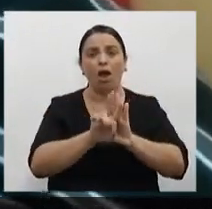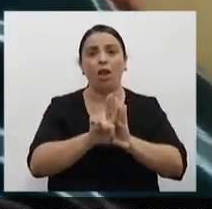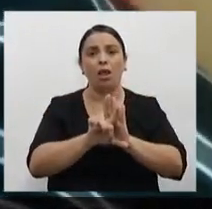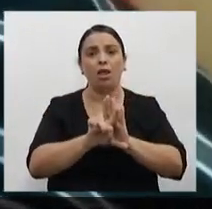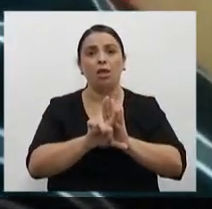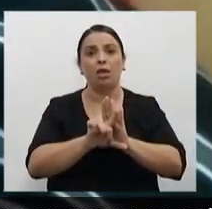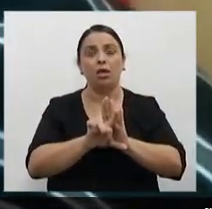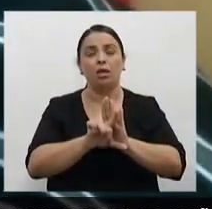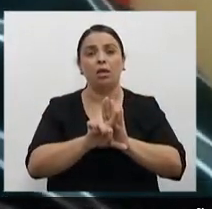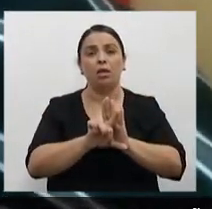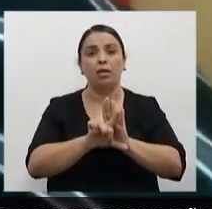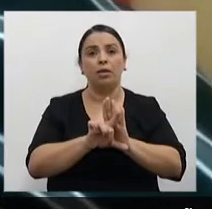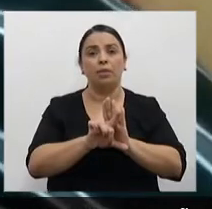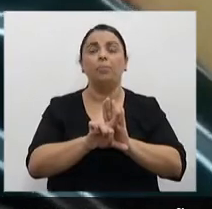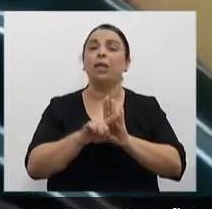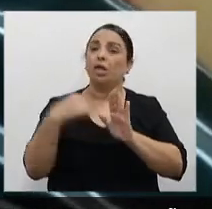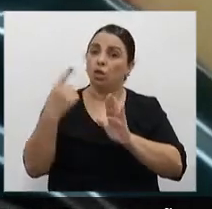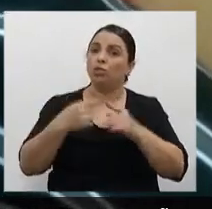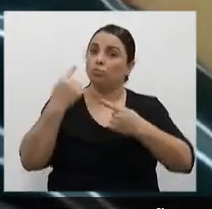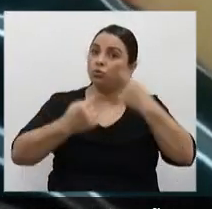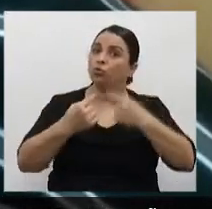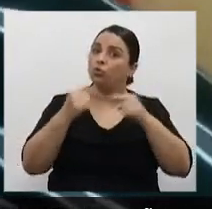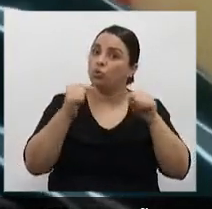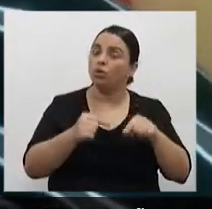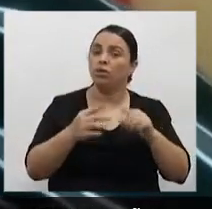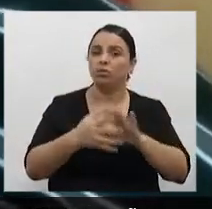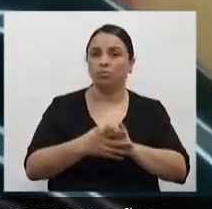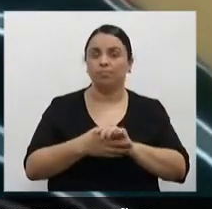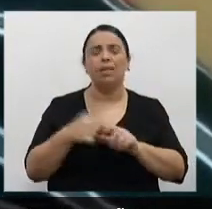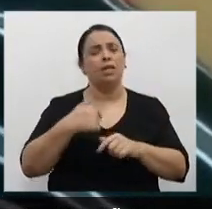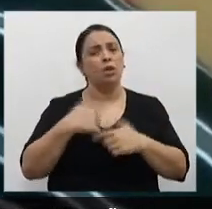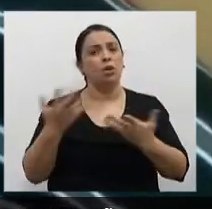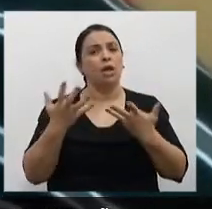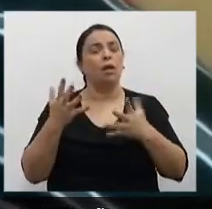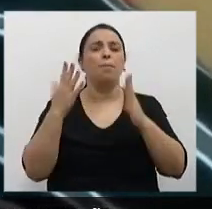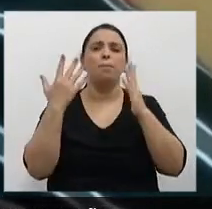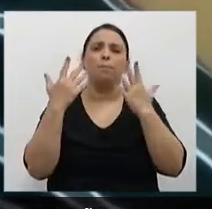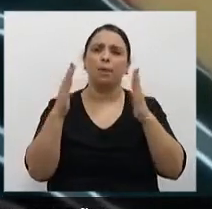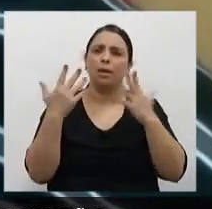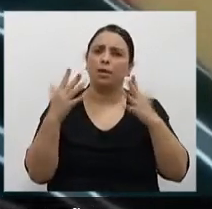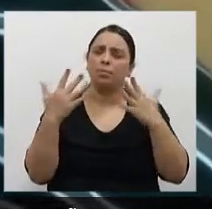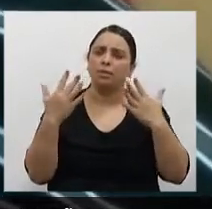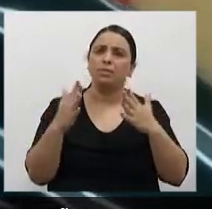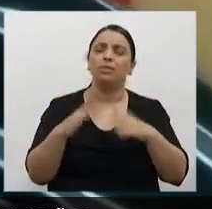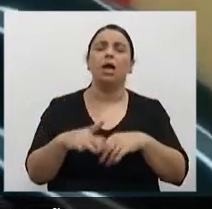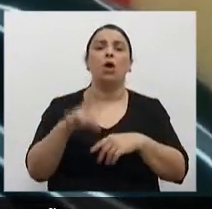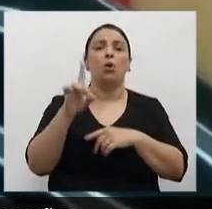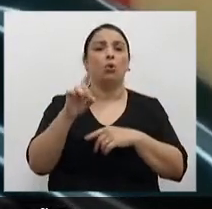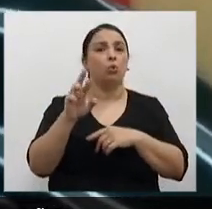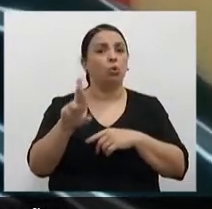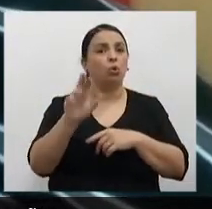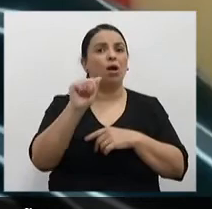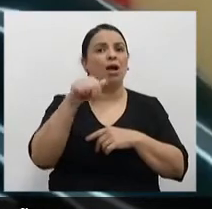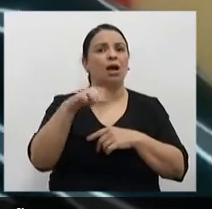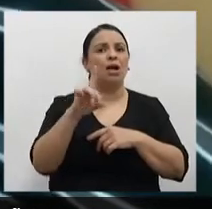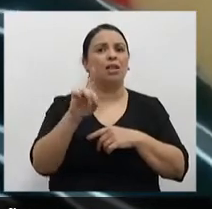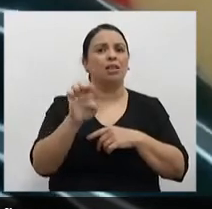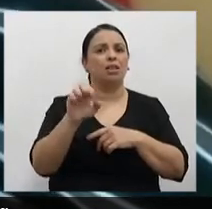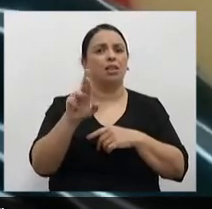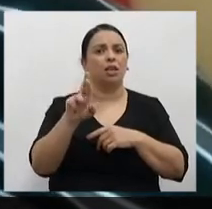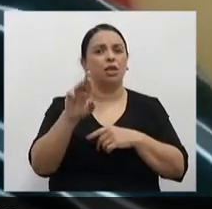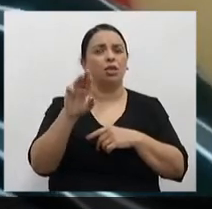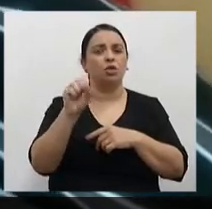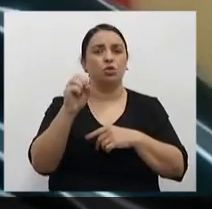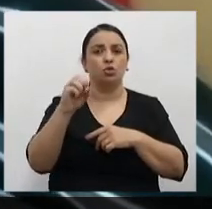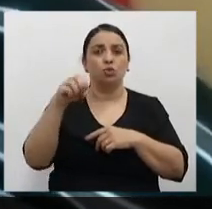que está em pauta. E eu gostaria também de parabenizar também ao doutor Anderson. Logo no começo, ele falou a respeito do